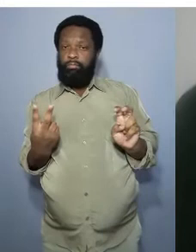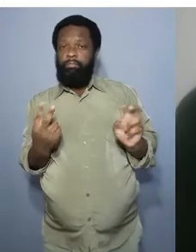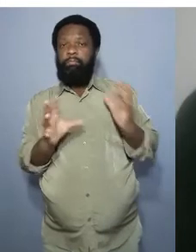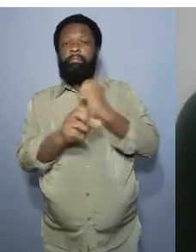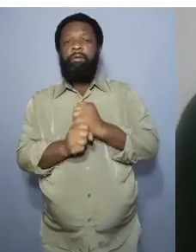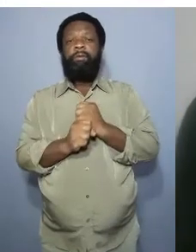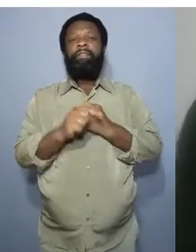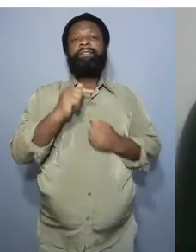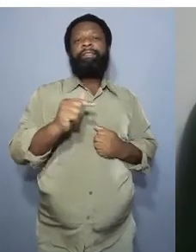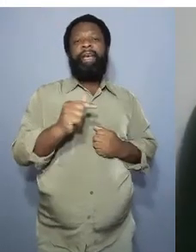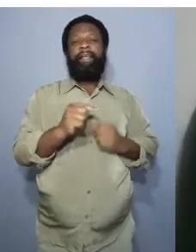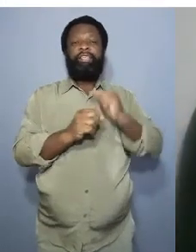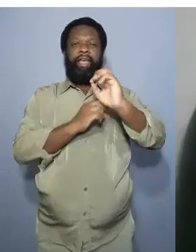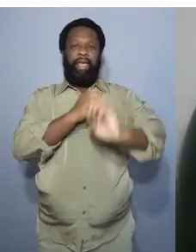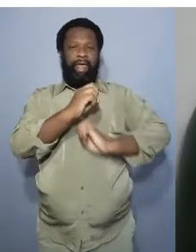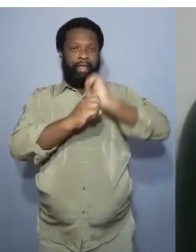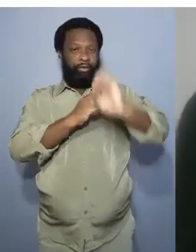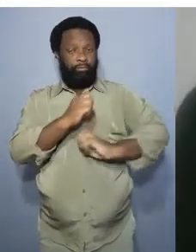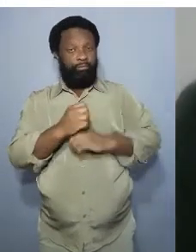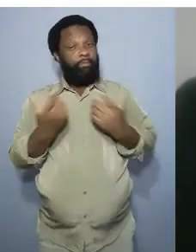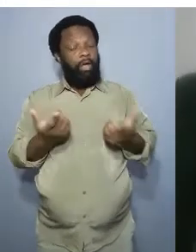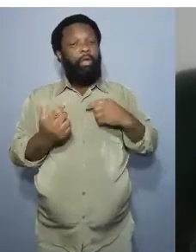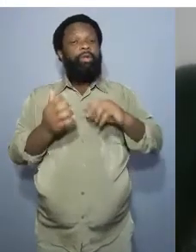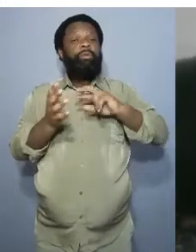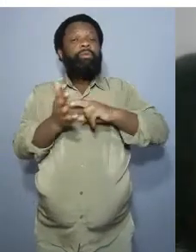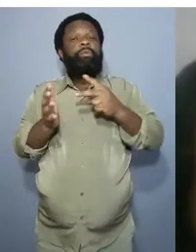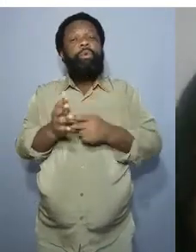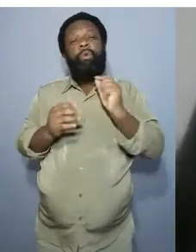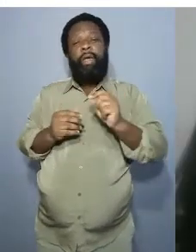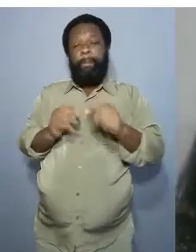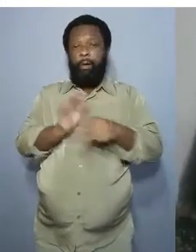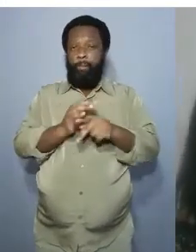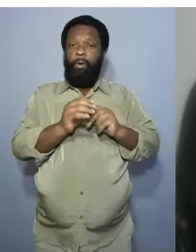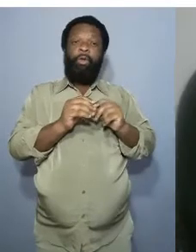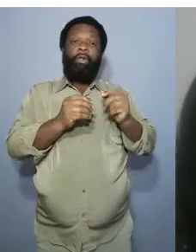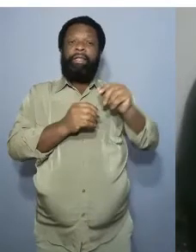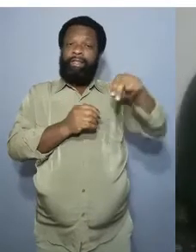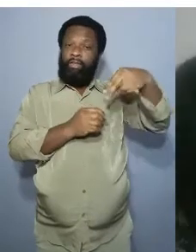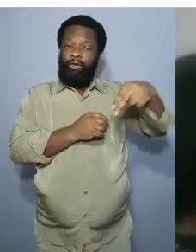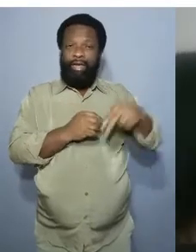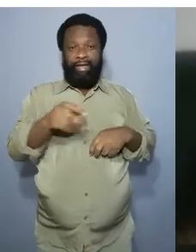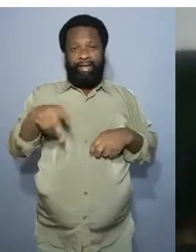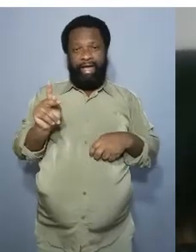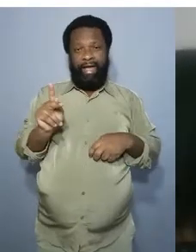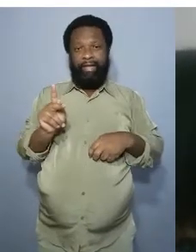2 mais 5, 7 elétrons. Então, a representação em camadas para o átomo de nitrogênio